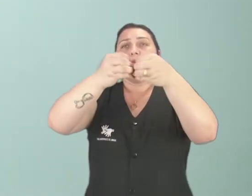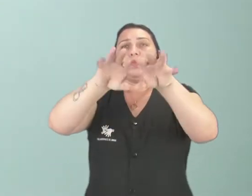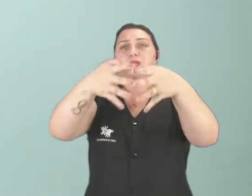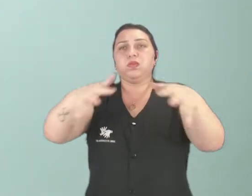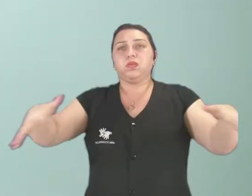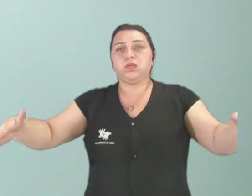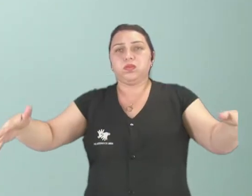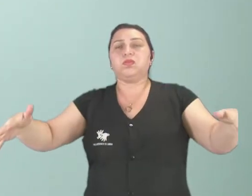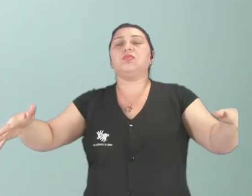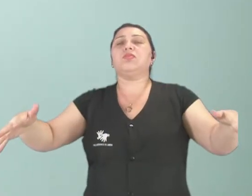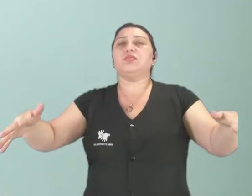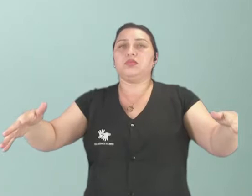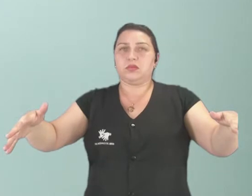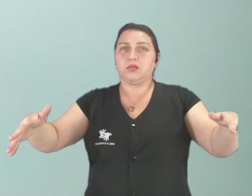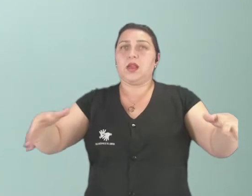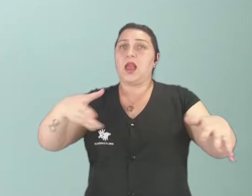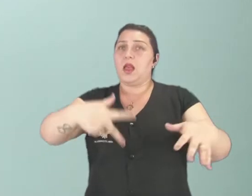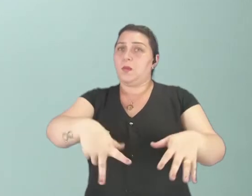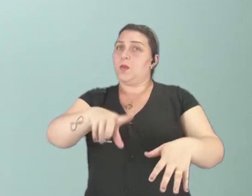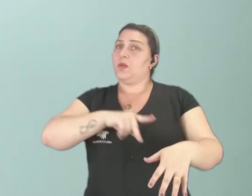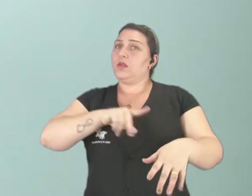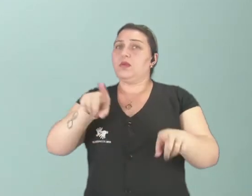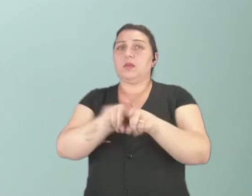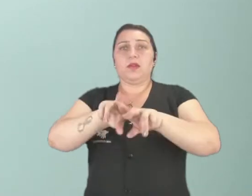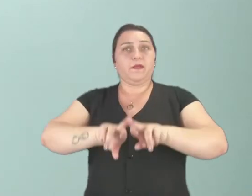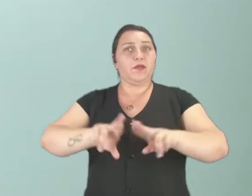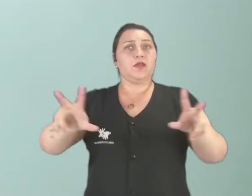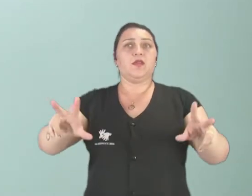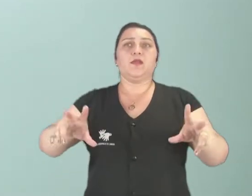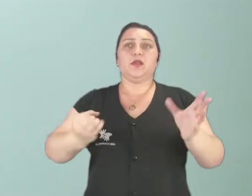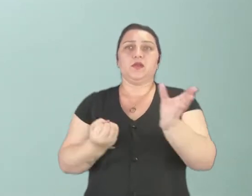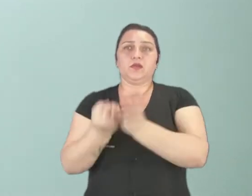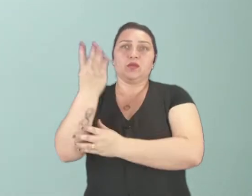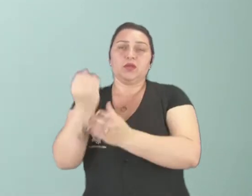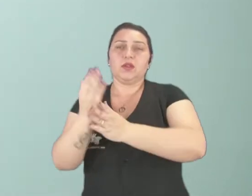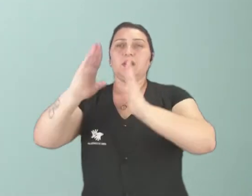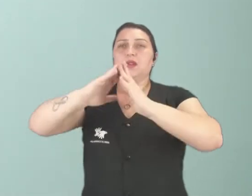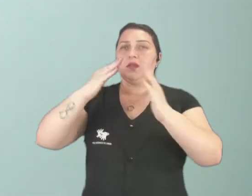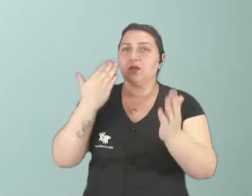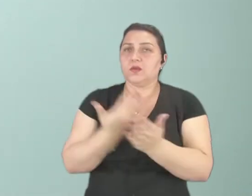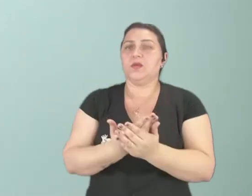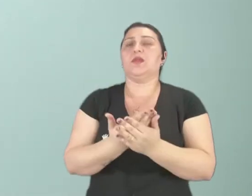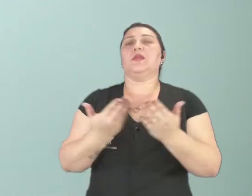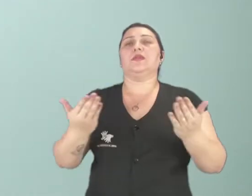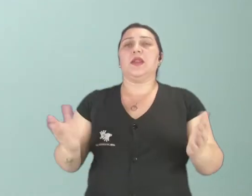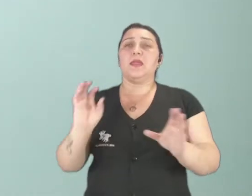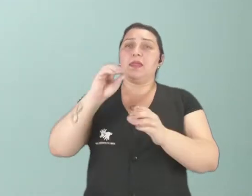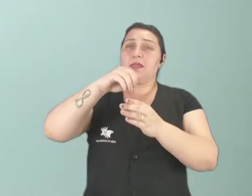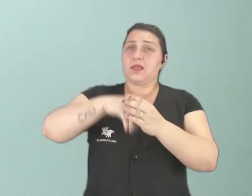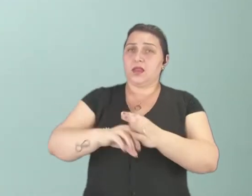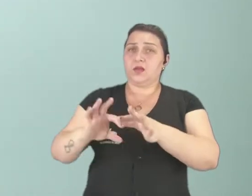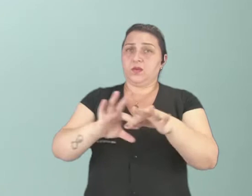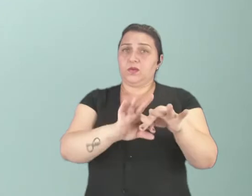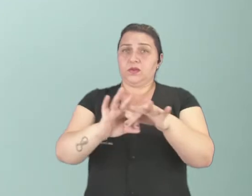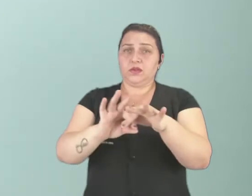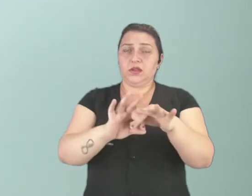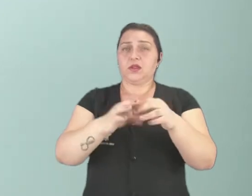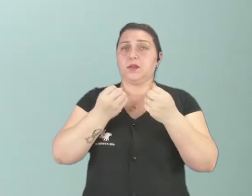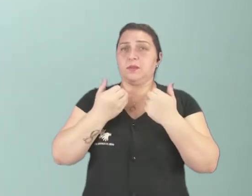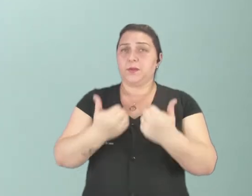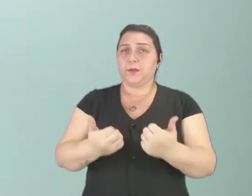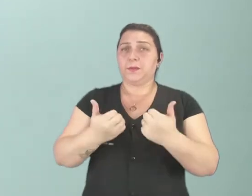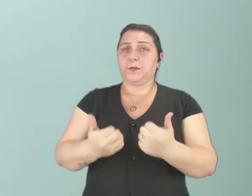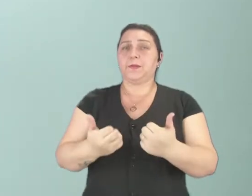descobriram o mundo. E Portugal não foi diferente. E aí foi surgindo essa escola, que foi se formando dentro desse contexto, tá